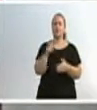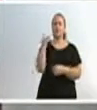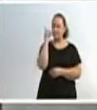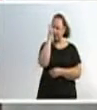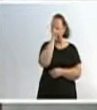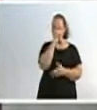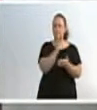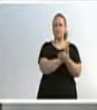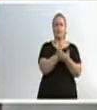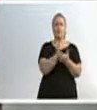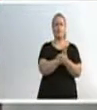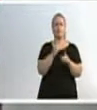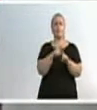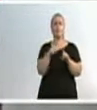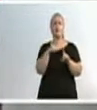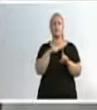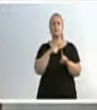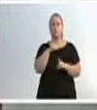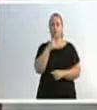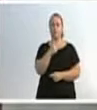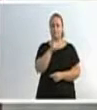viram, eles têm uma verba de